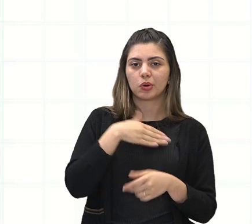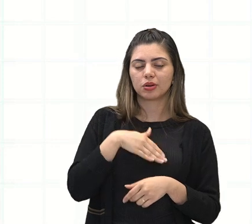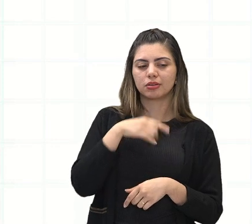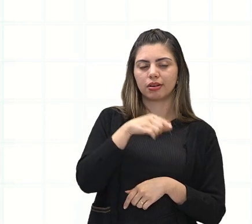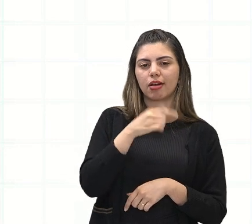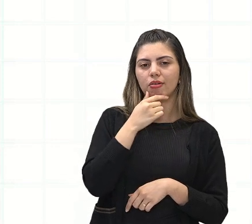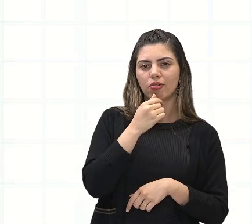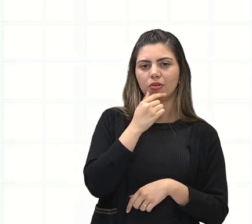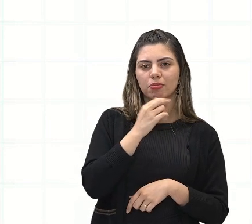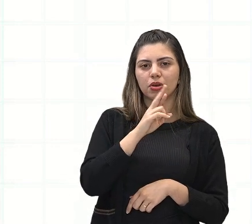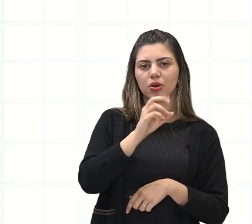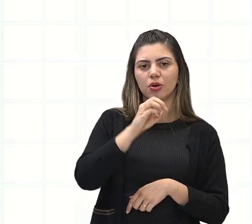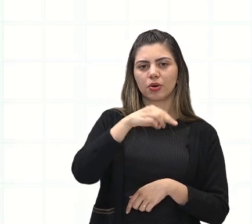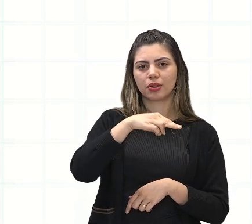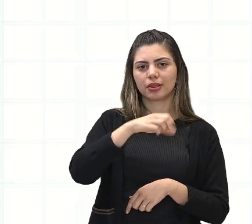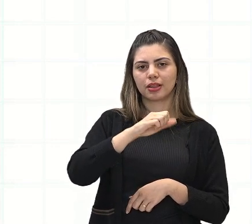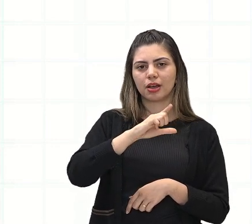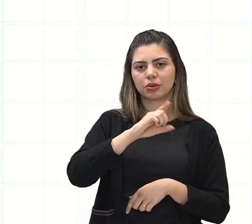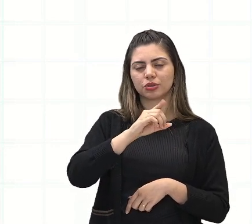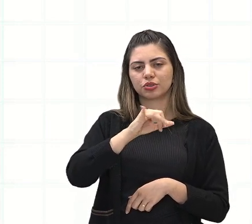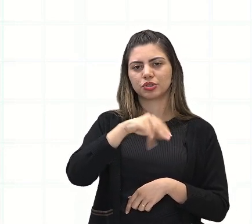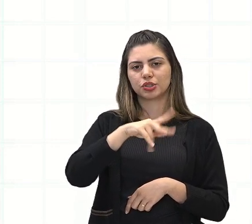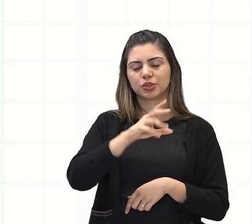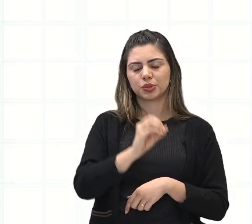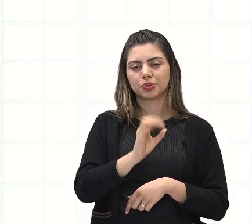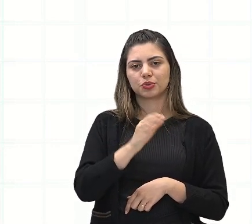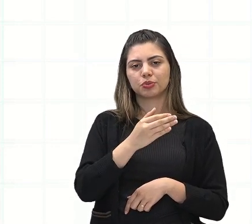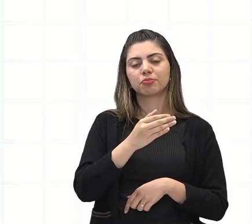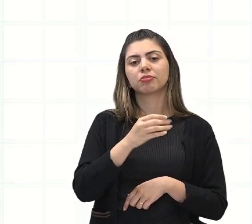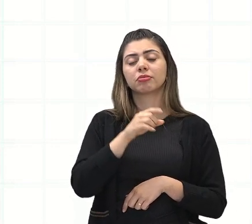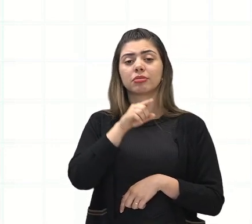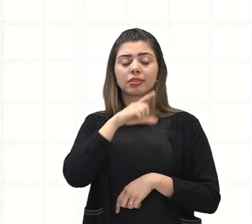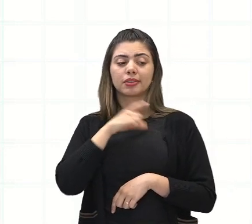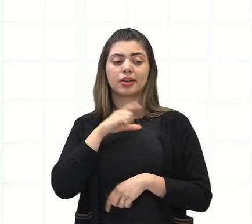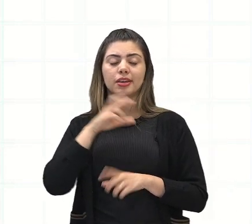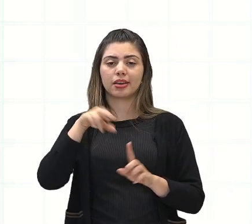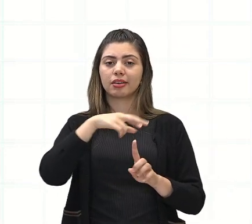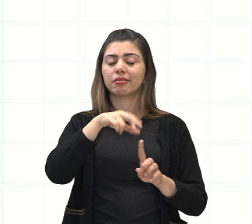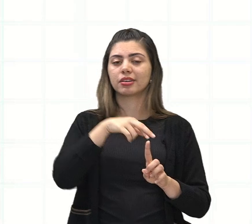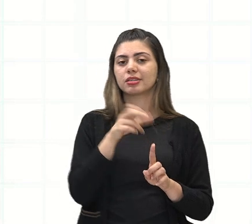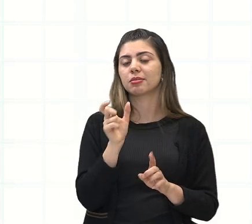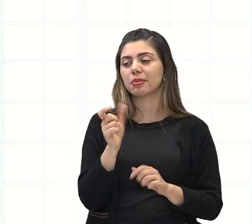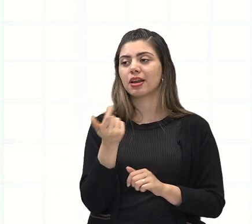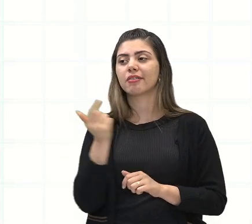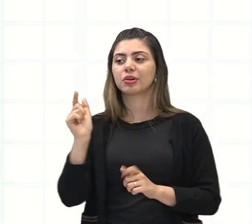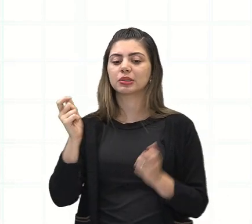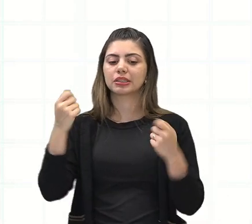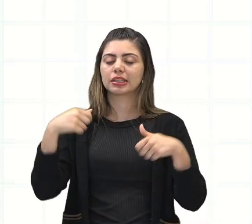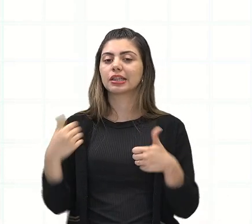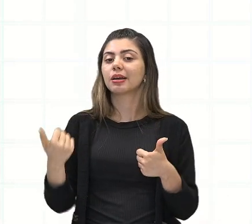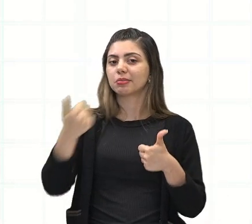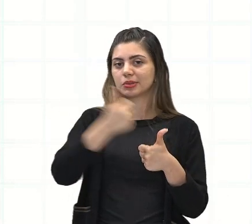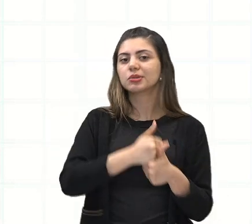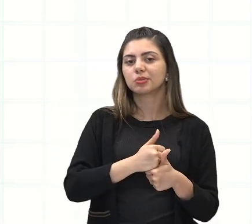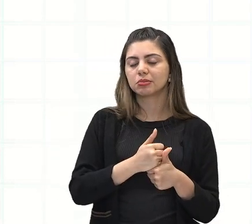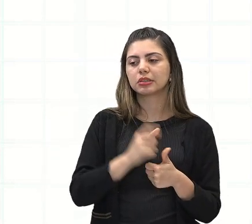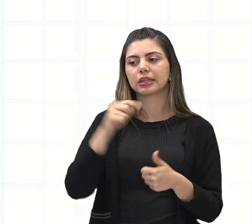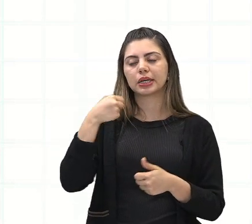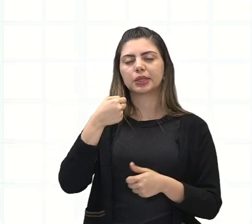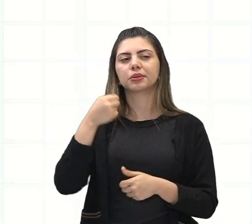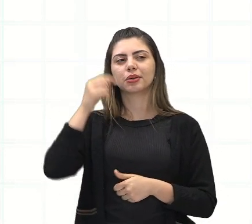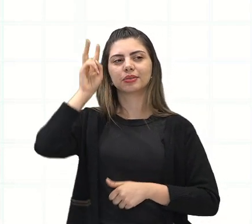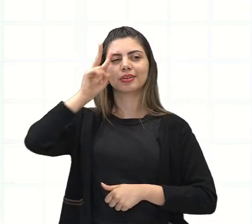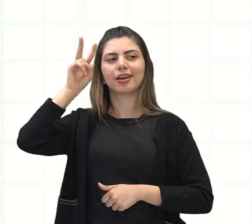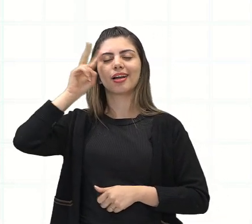era conhecido como o Bruxo. O Ronaldo, que estava lá na campanha da Copa de 2002, foi artilheiro, ele era conhecido como o